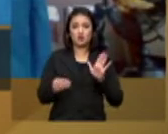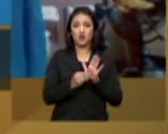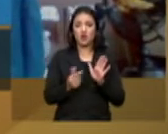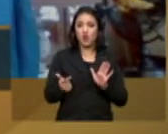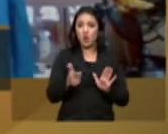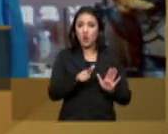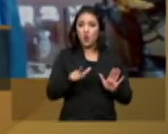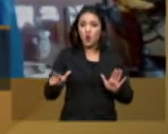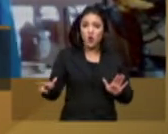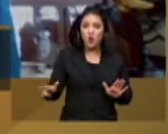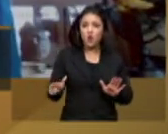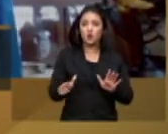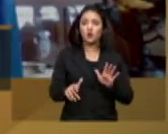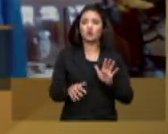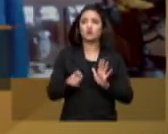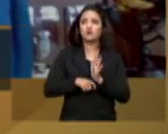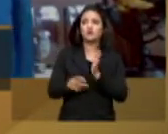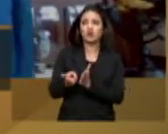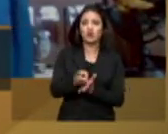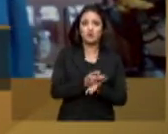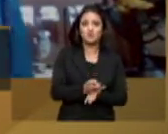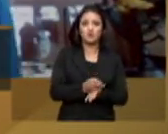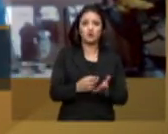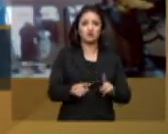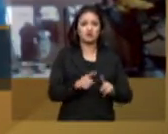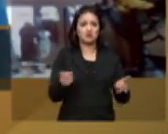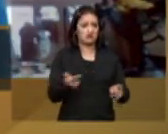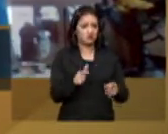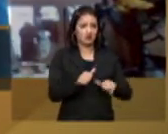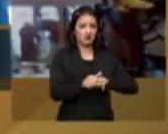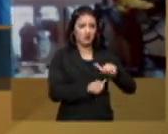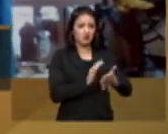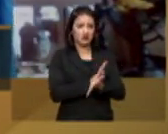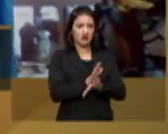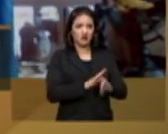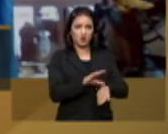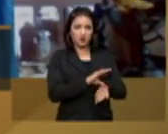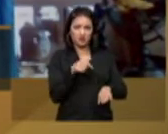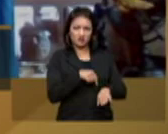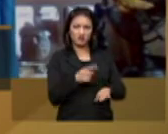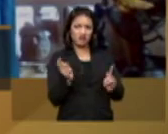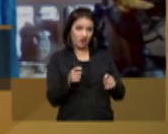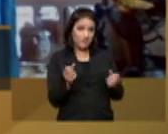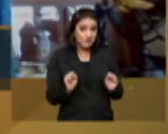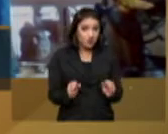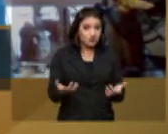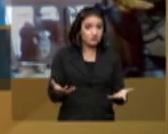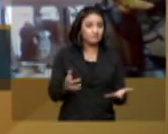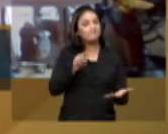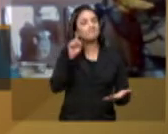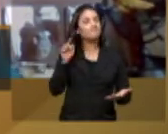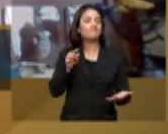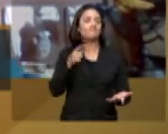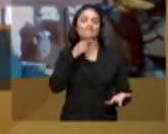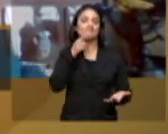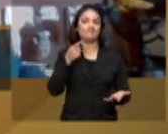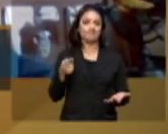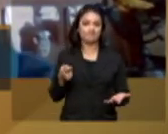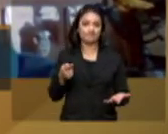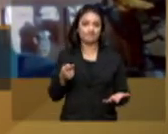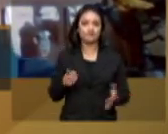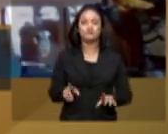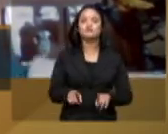sem mudança no texto constitucional? Essa é uma grande pergunta que há de ser feita. Este é o ponto principal. E